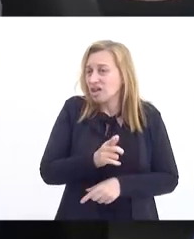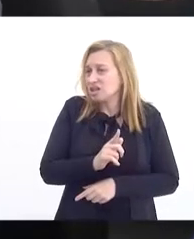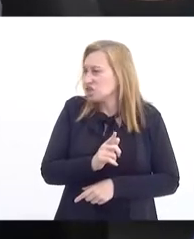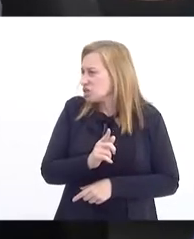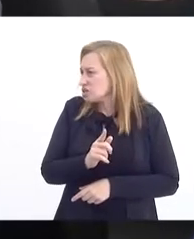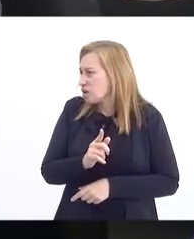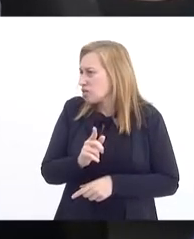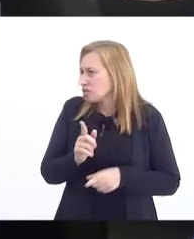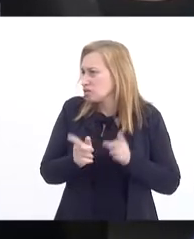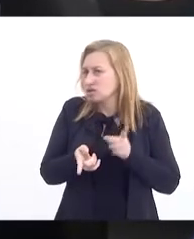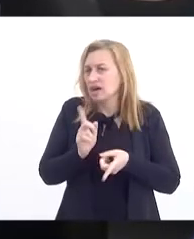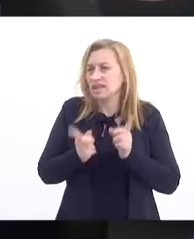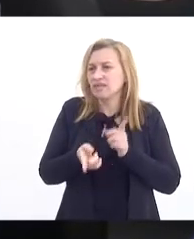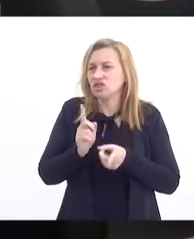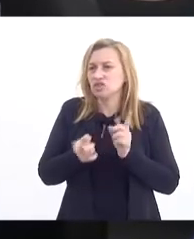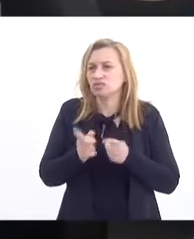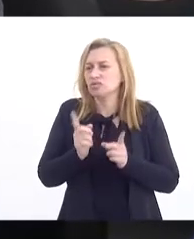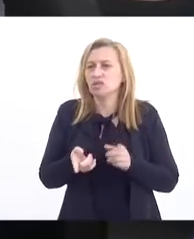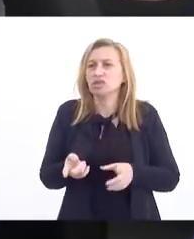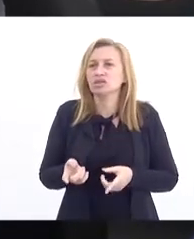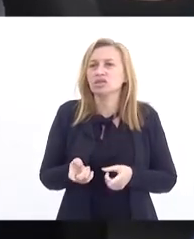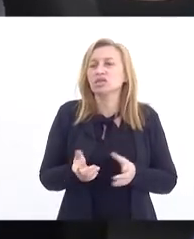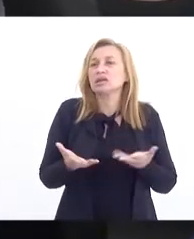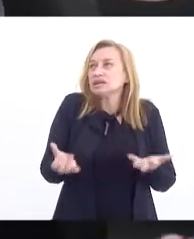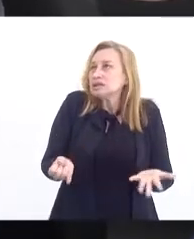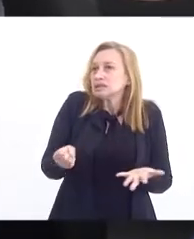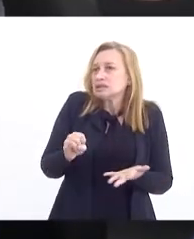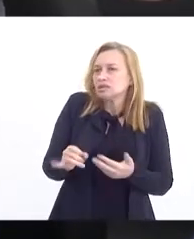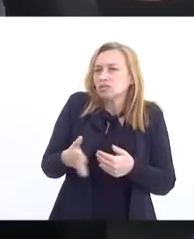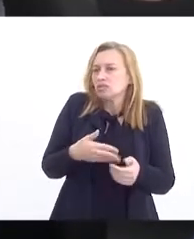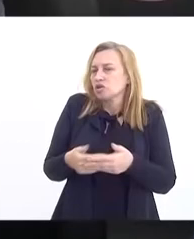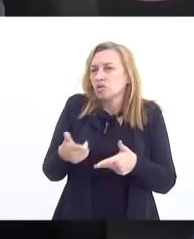Parlamento Fluminense começar a criar dia do orgulho de ser alguma coisa,